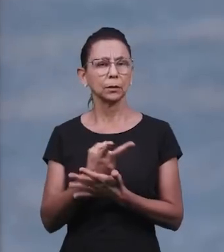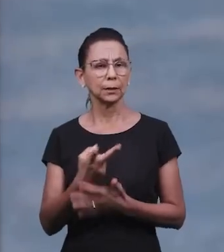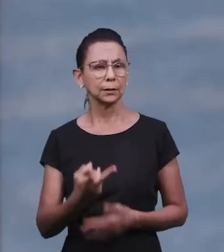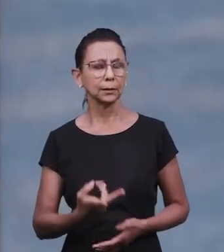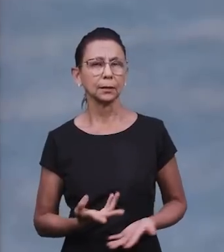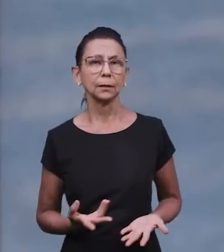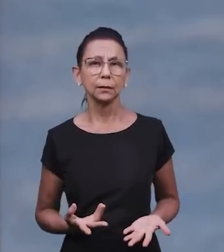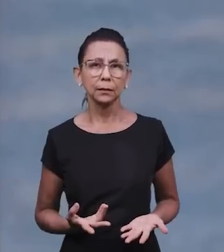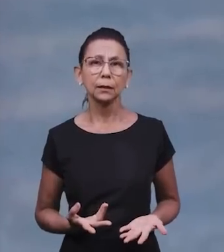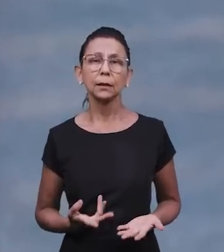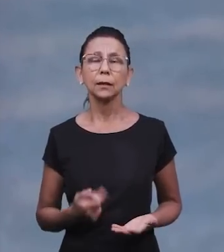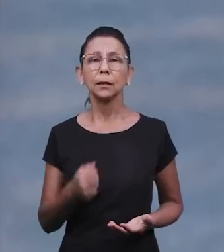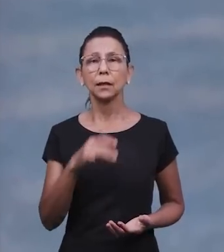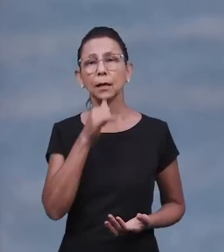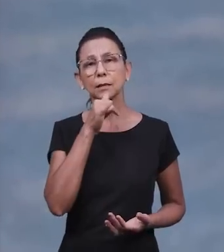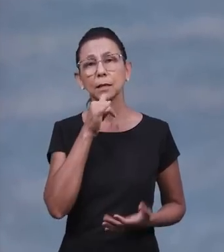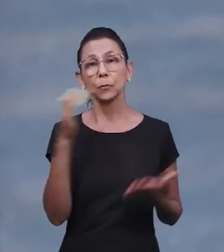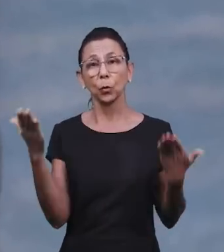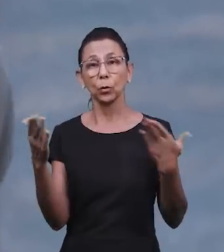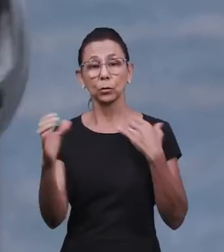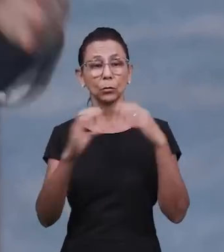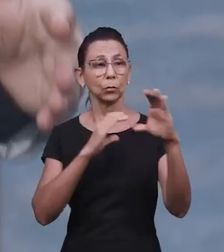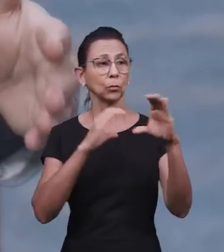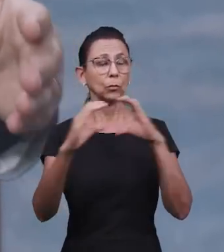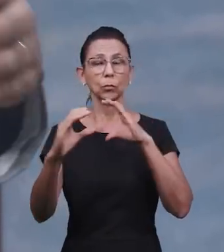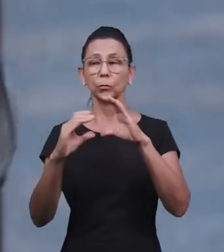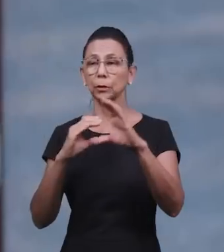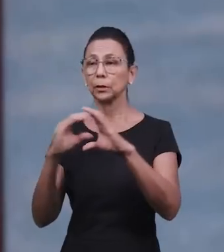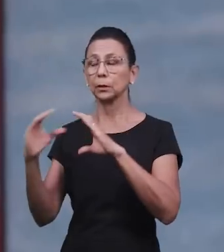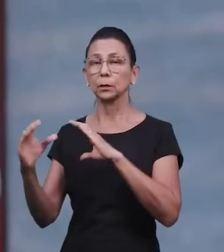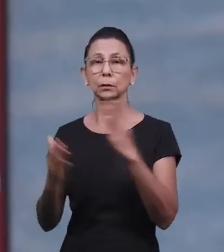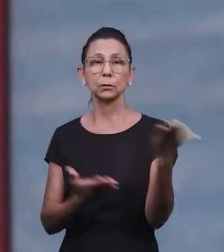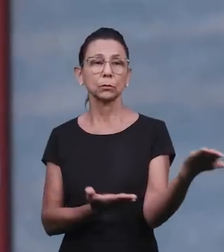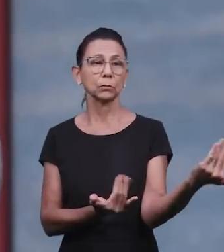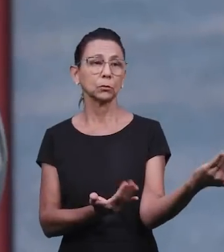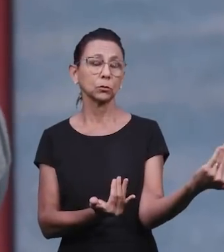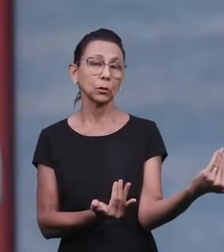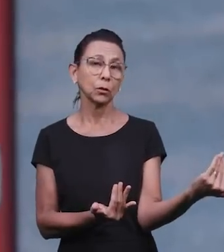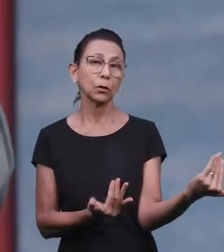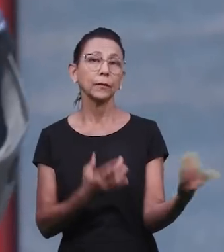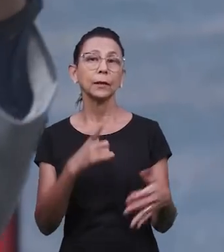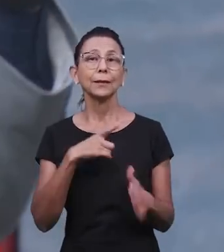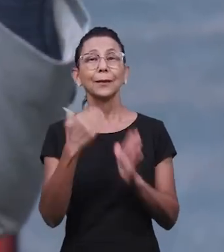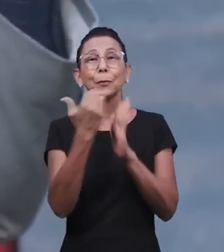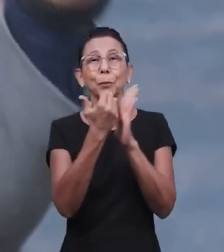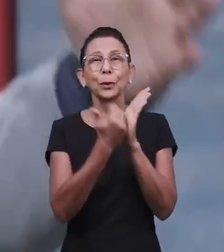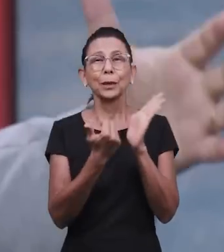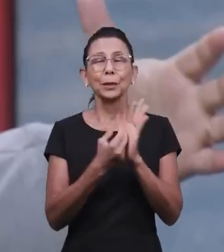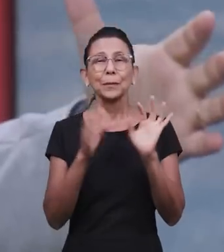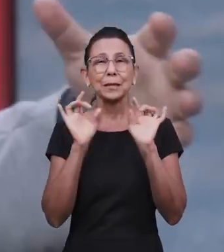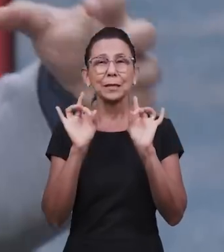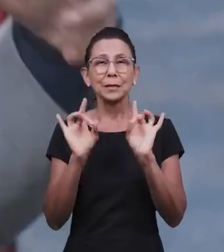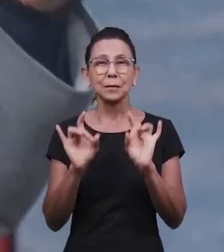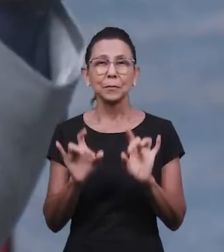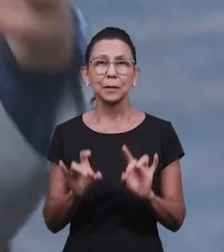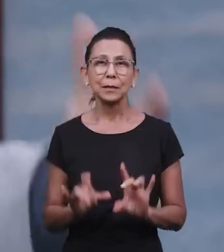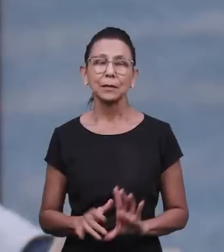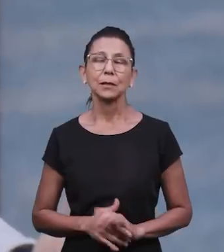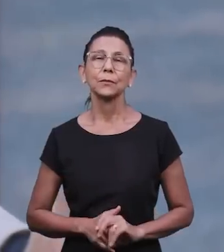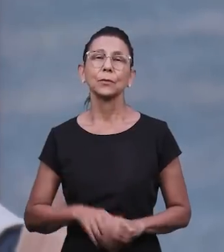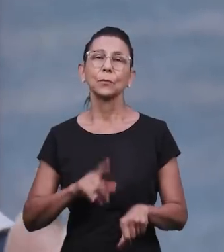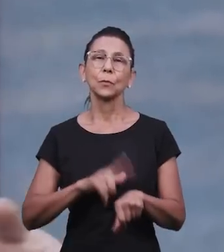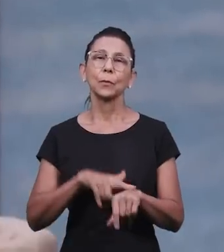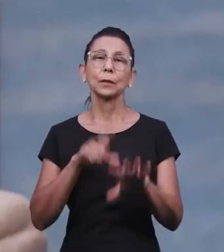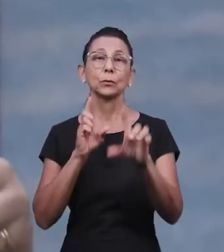forma, de estar aqui, por exemplo, se comunicando com os jovens que estão nos assistindo nesse momento, de ter um programa exclusivo para falar o momento